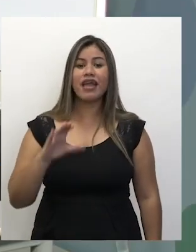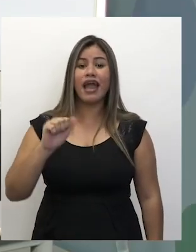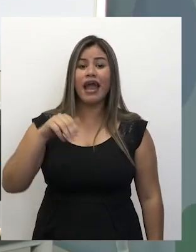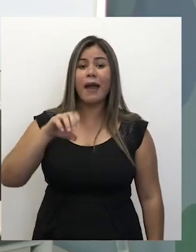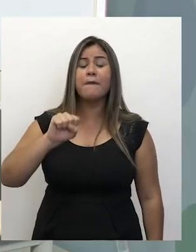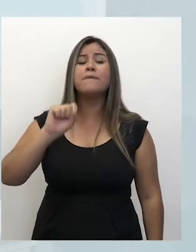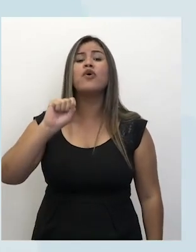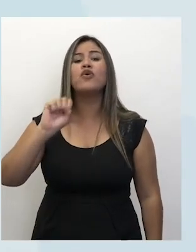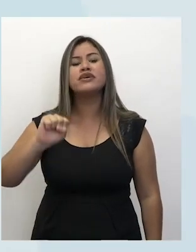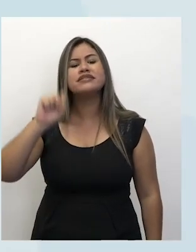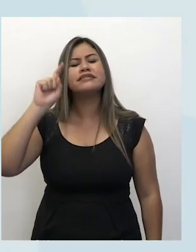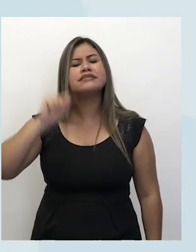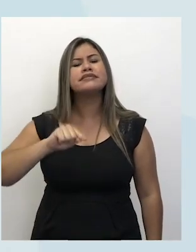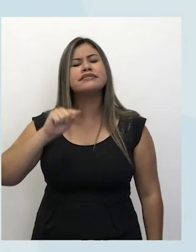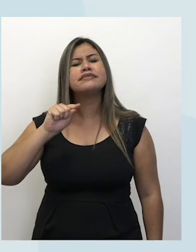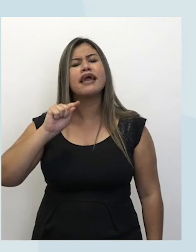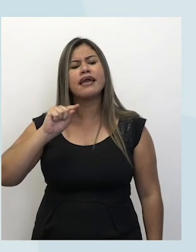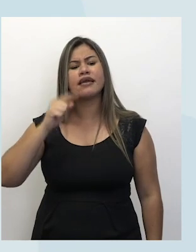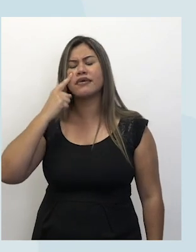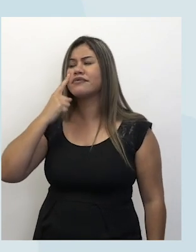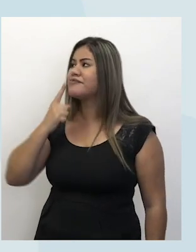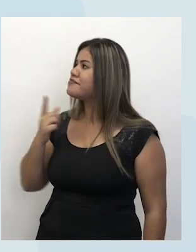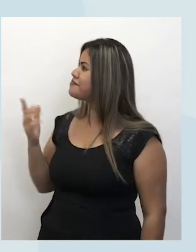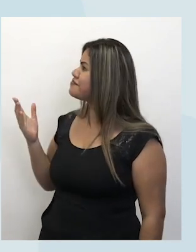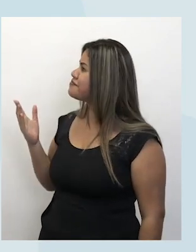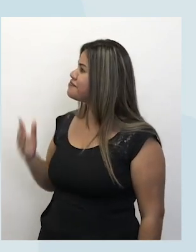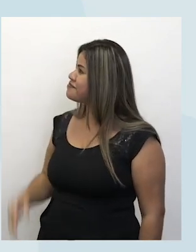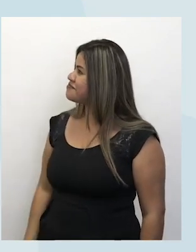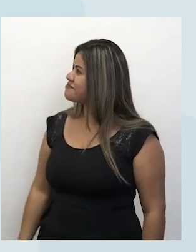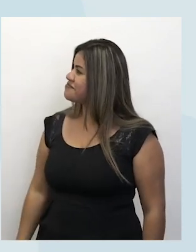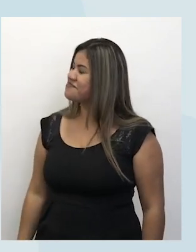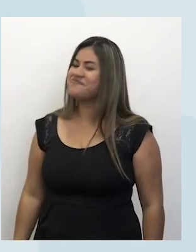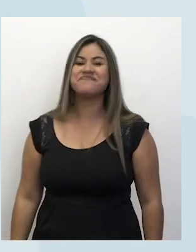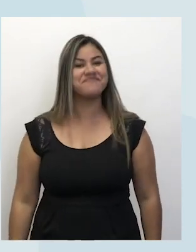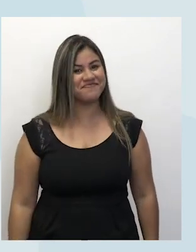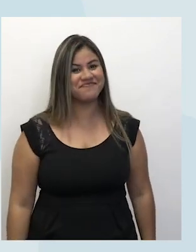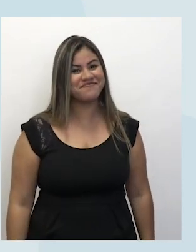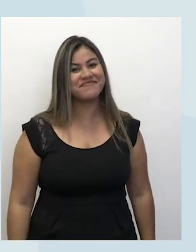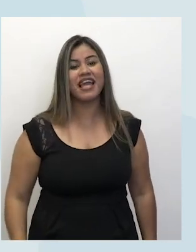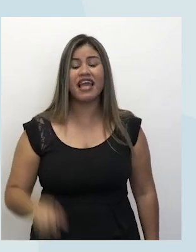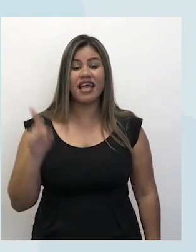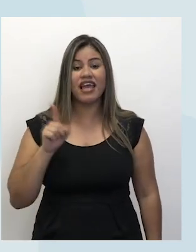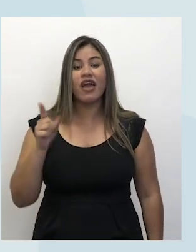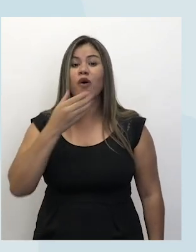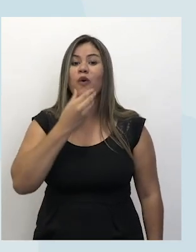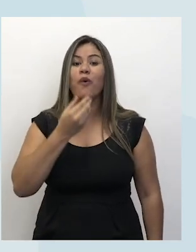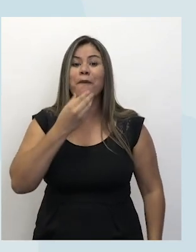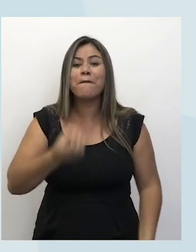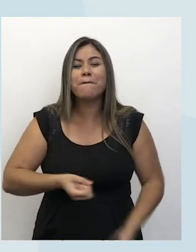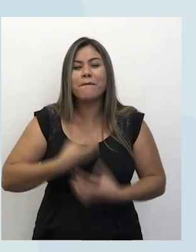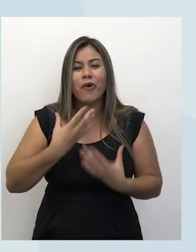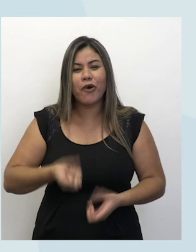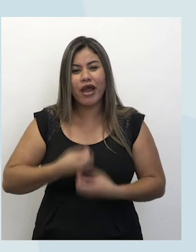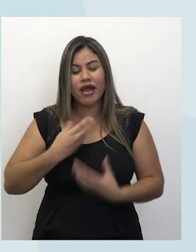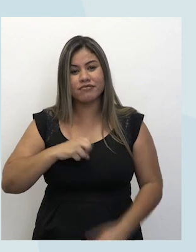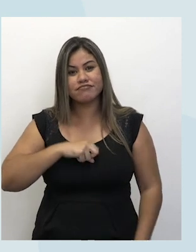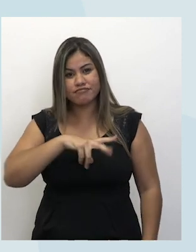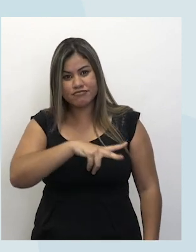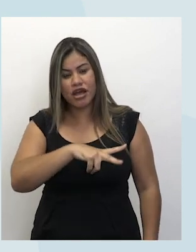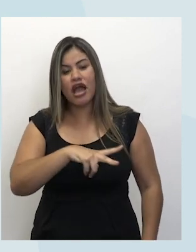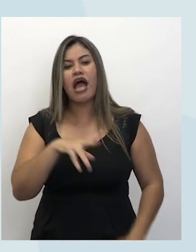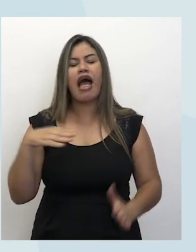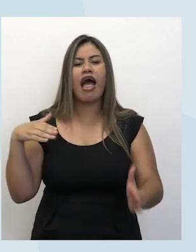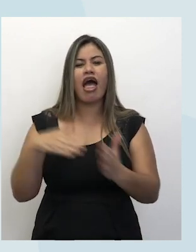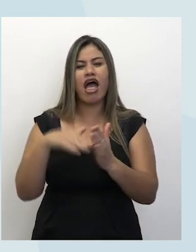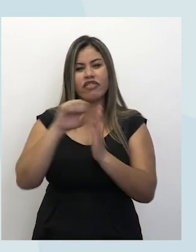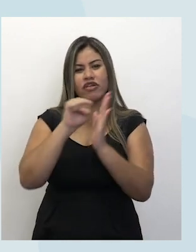foi Camões na tela Quem foi Camões Camões gente foi esse cara aí ele é um poeta o principal poeta português até